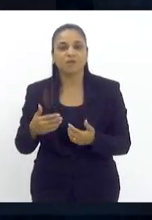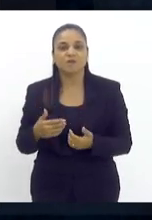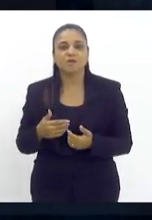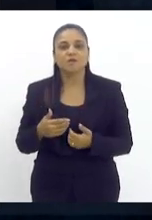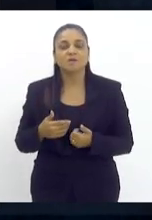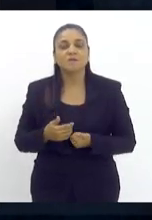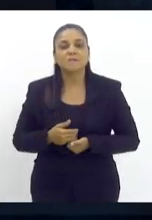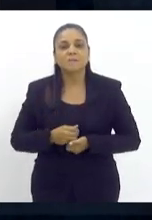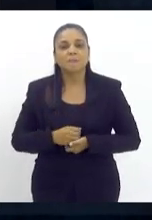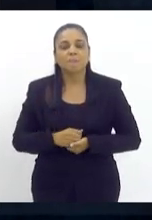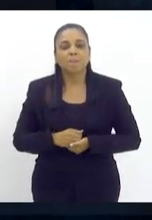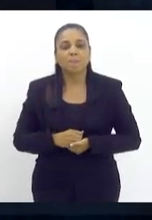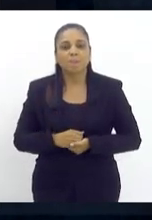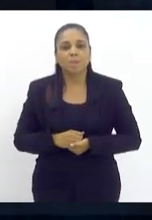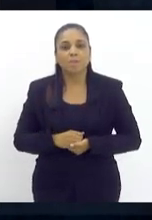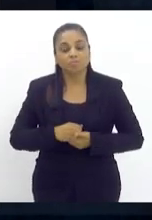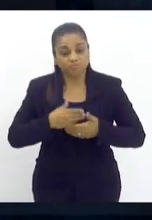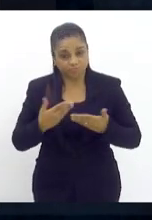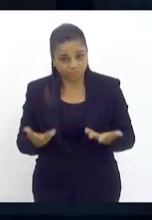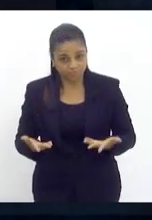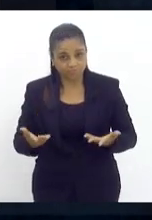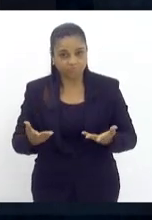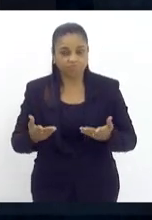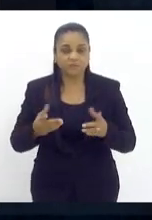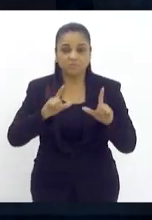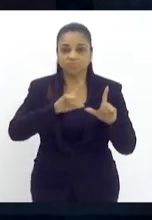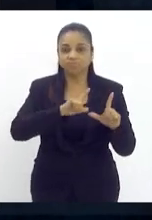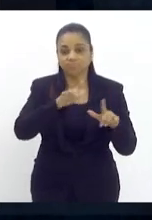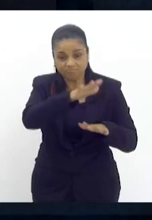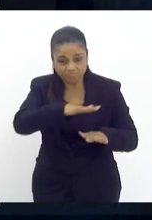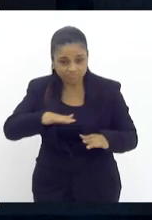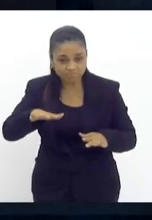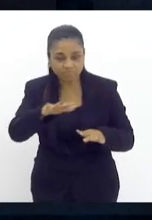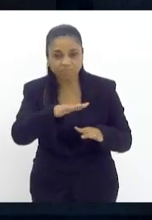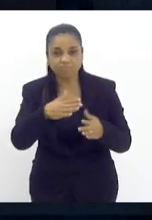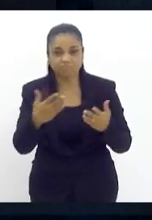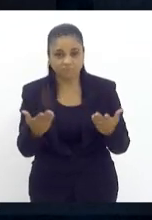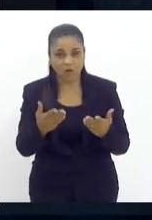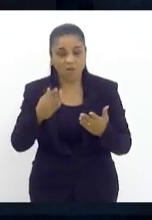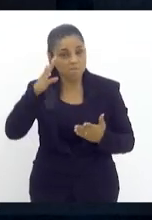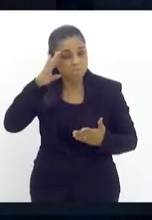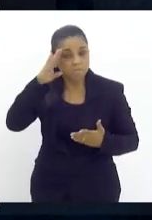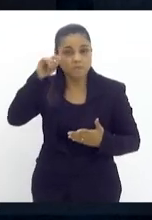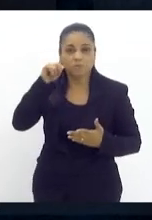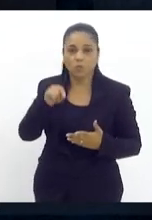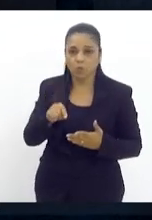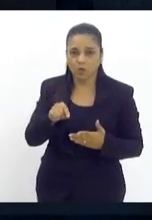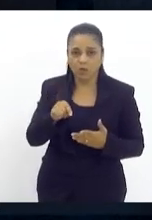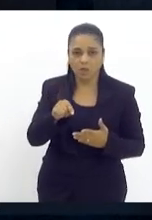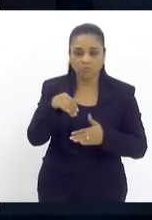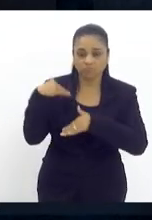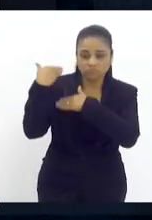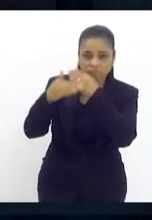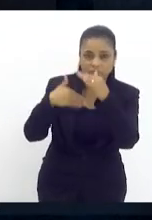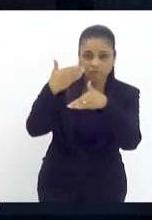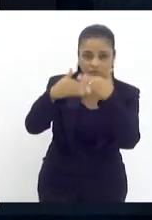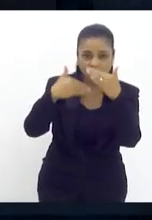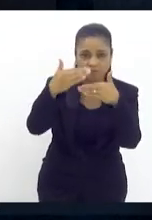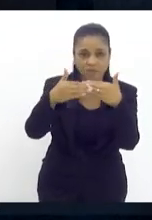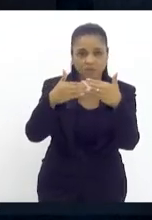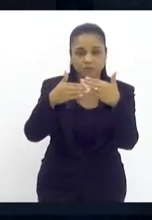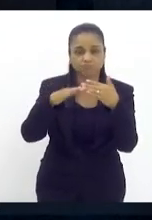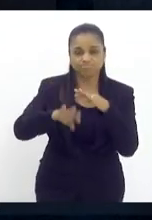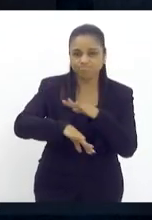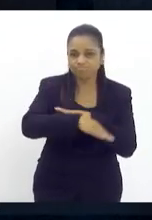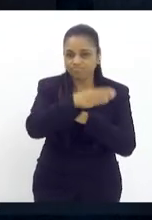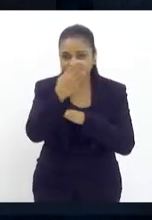Isso. Então, diante de todo esse cenário, é fundamental para que a gente tenha esse desenvolvimento integral,